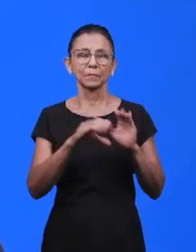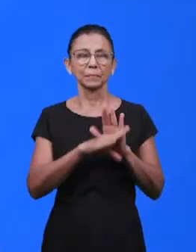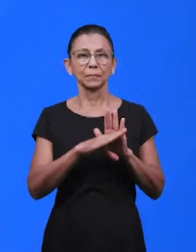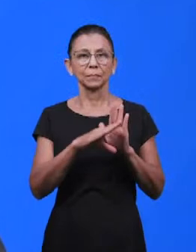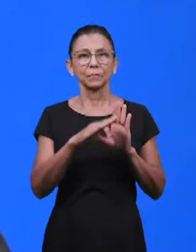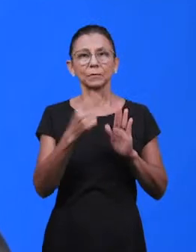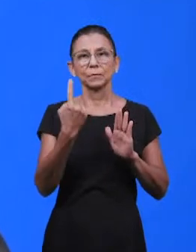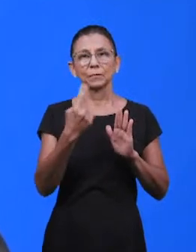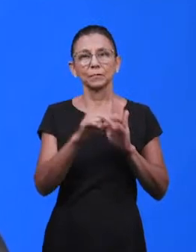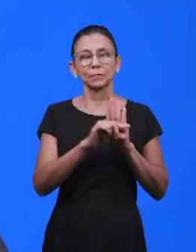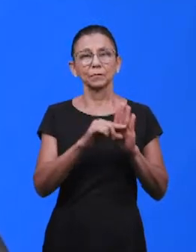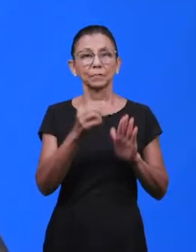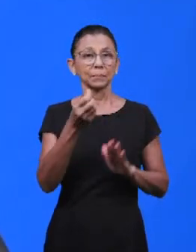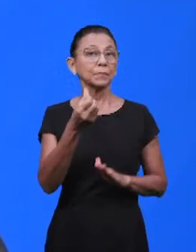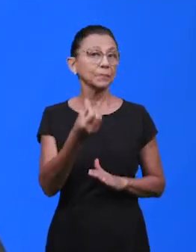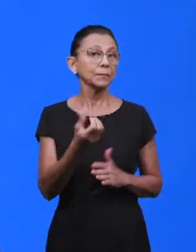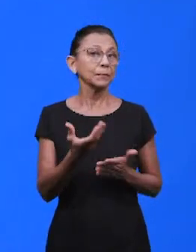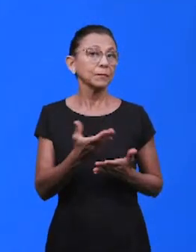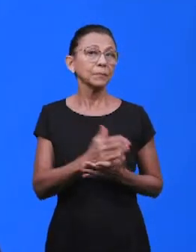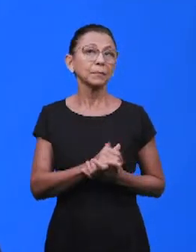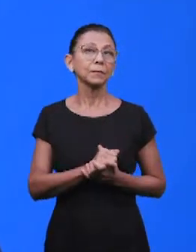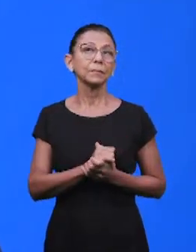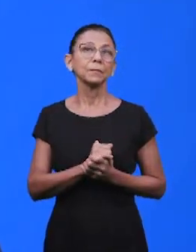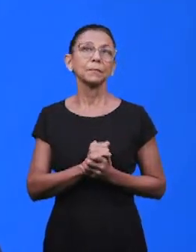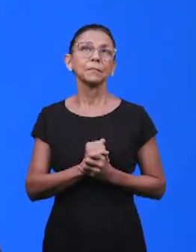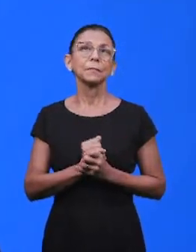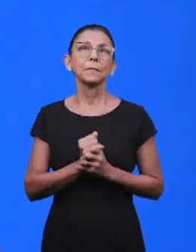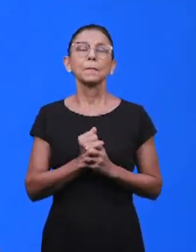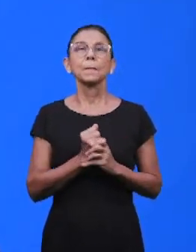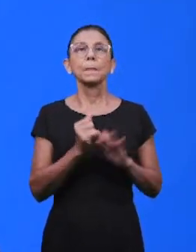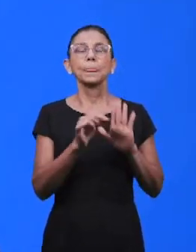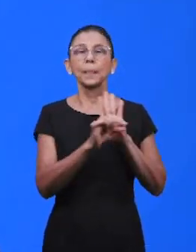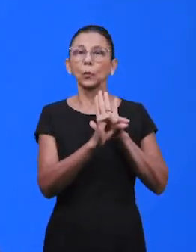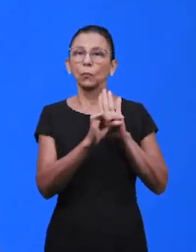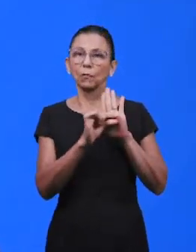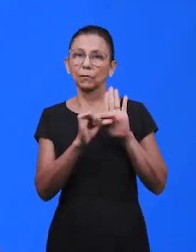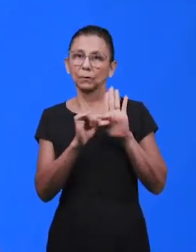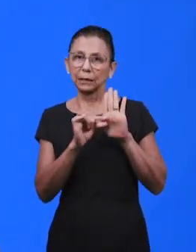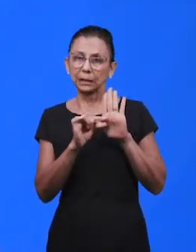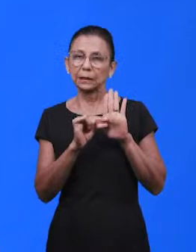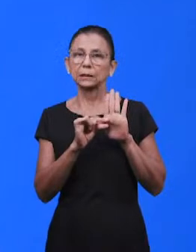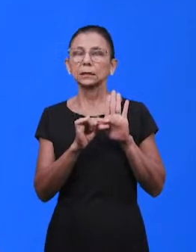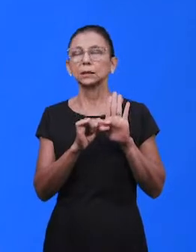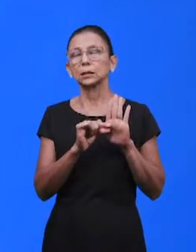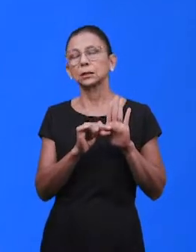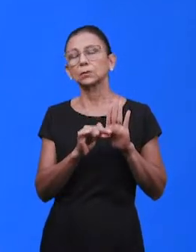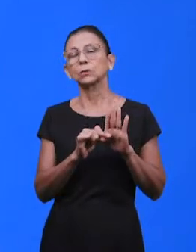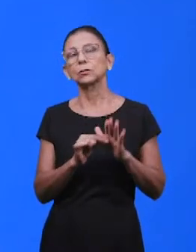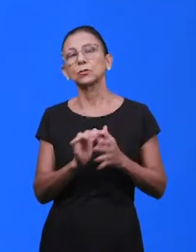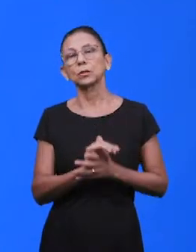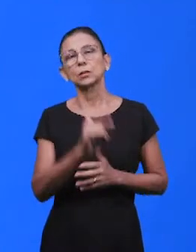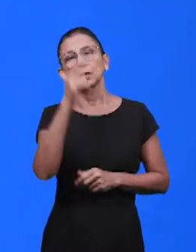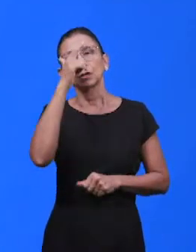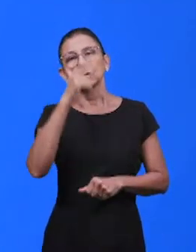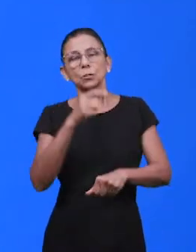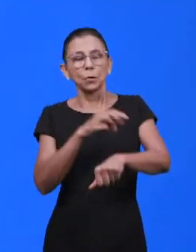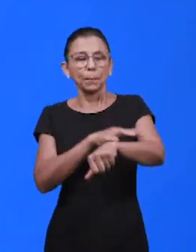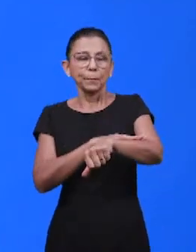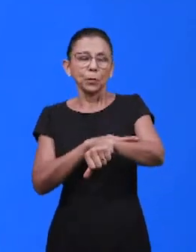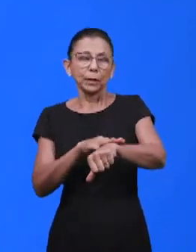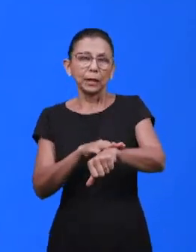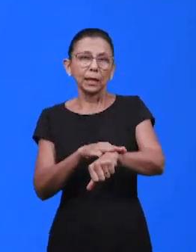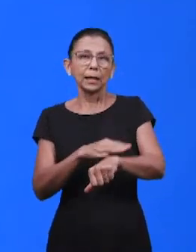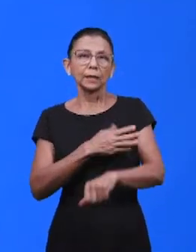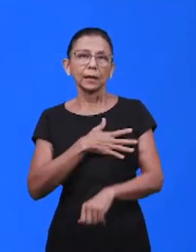6, né? A igreja ali, o versículo começa muito bem colocado até. Sou morena, mas agradável. Mas num